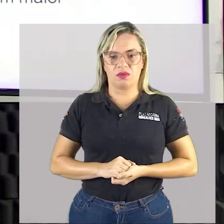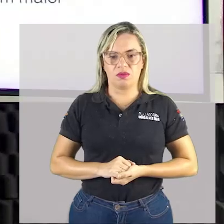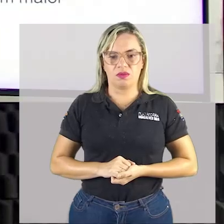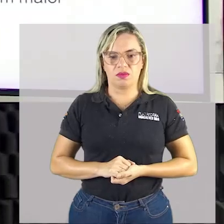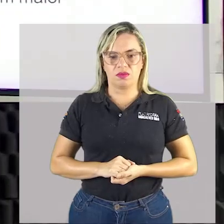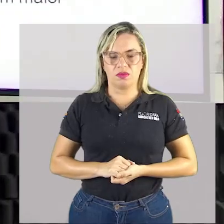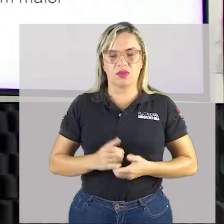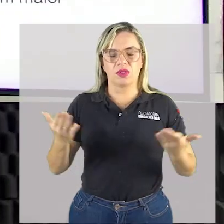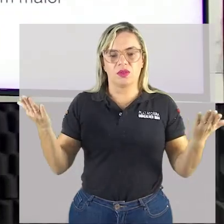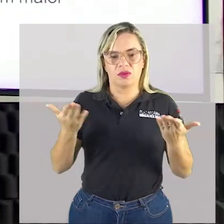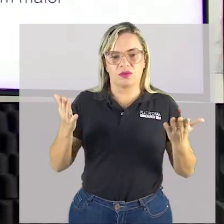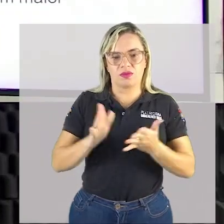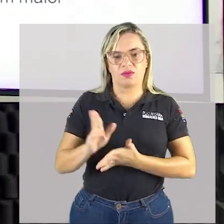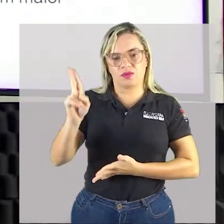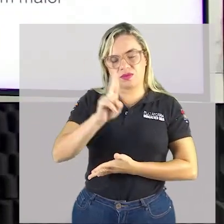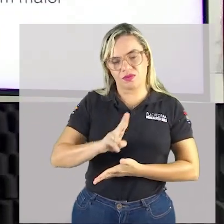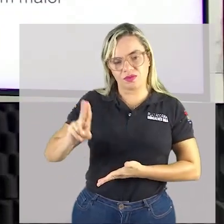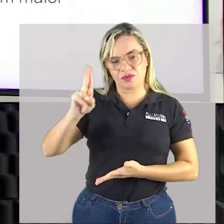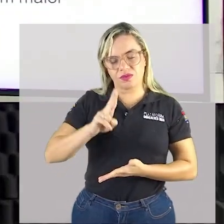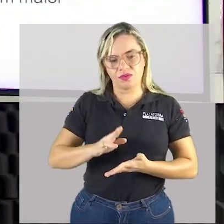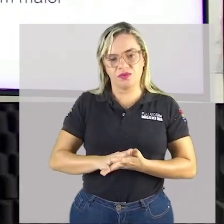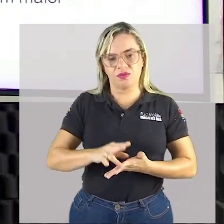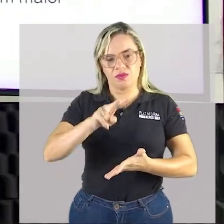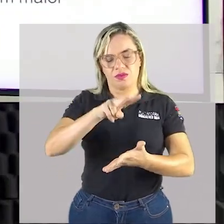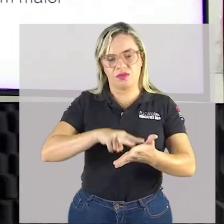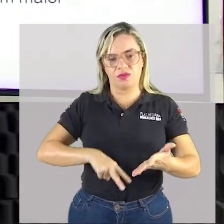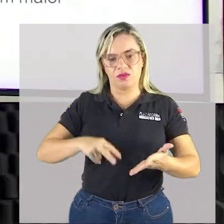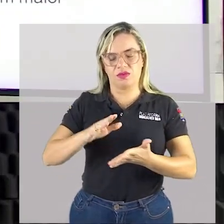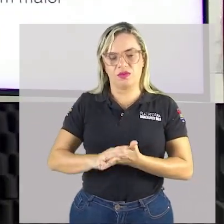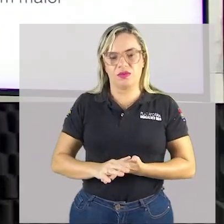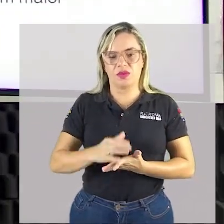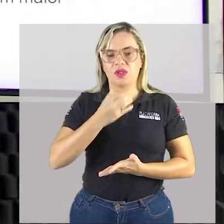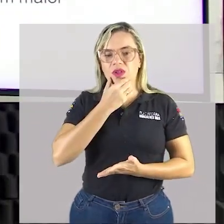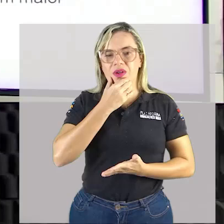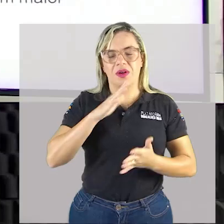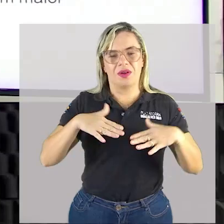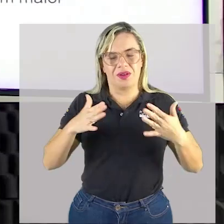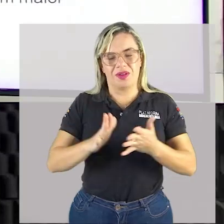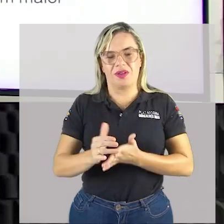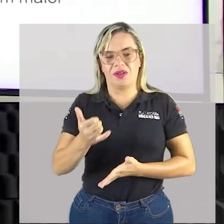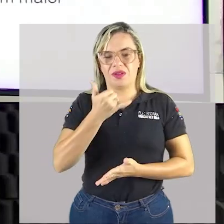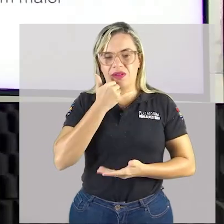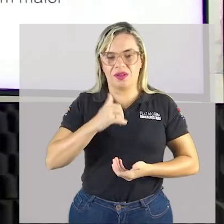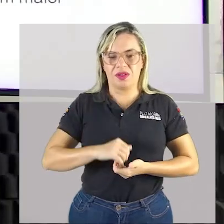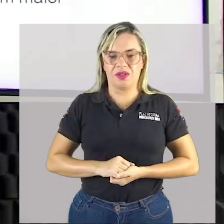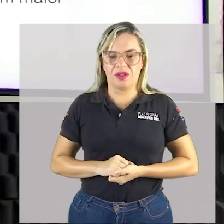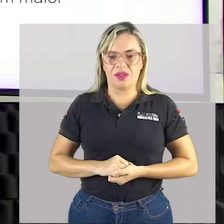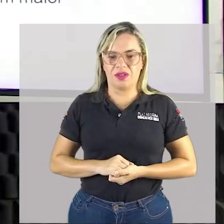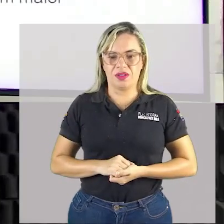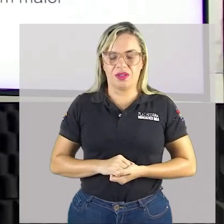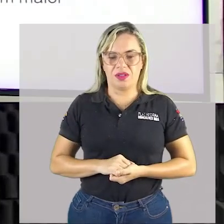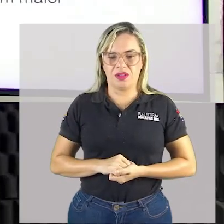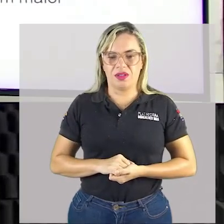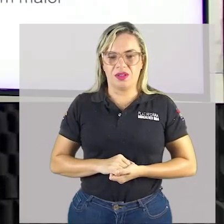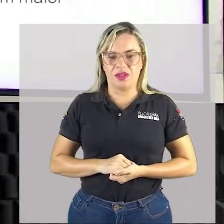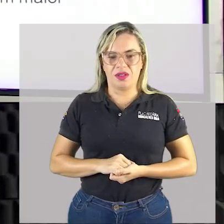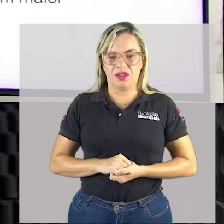aqui, né, usar o meu inglês aqui, mas vocês vão me desculpar. Pela